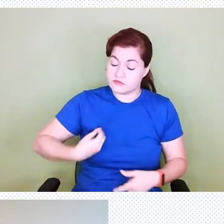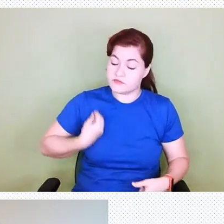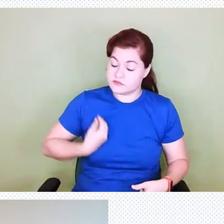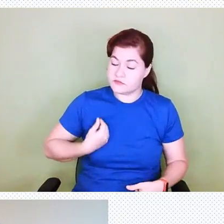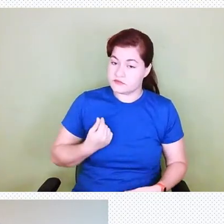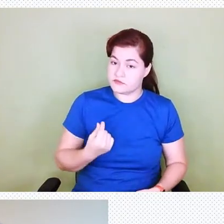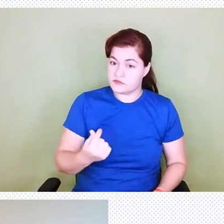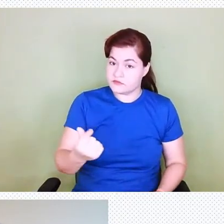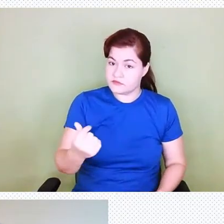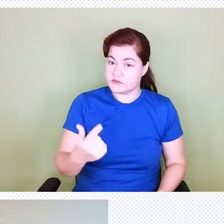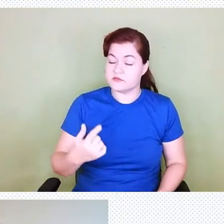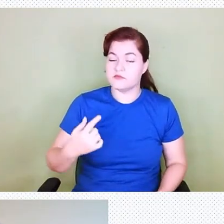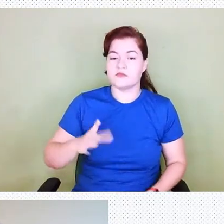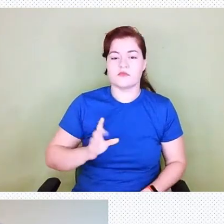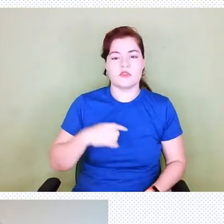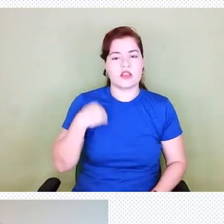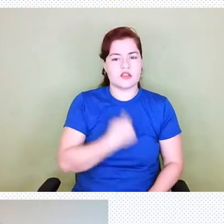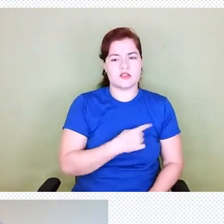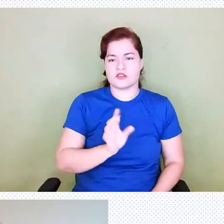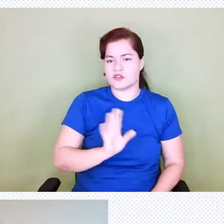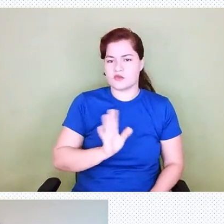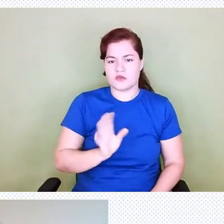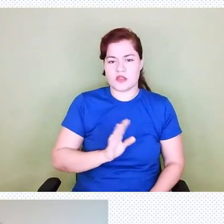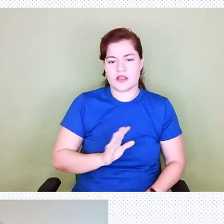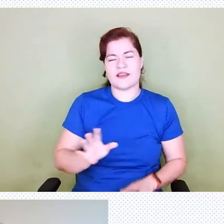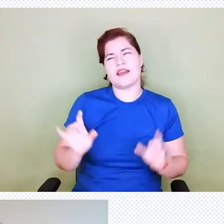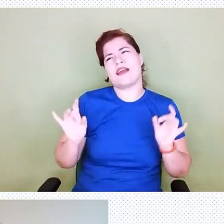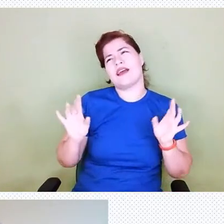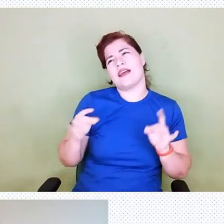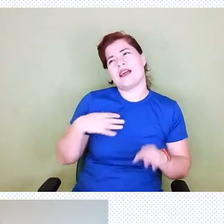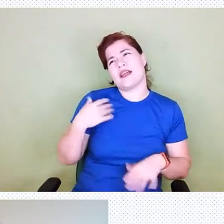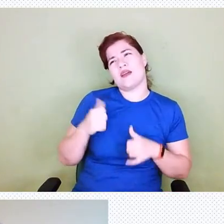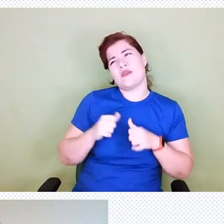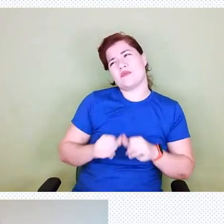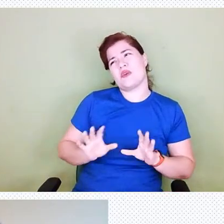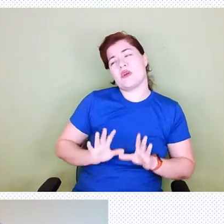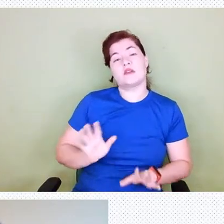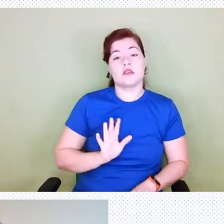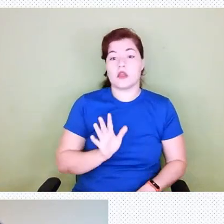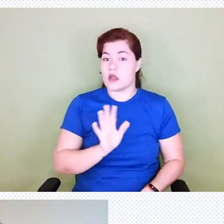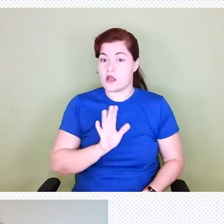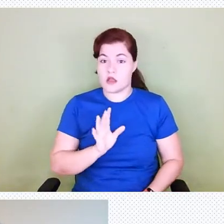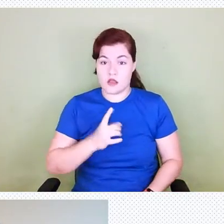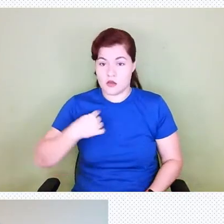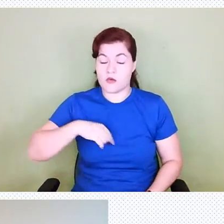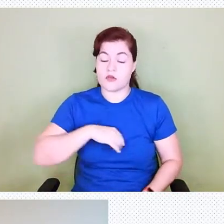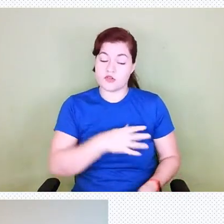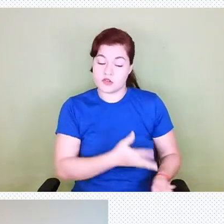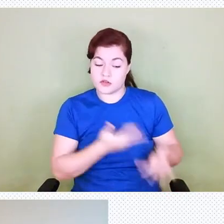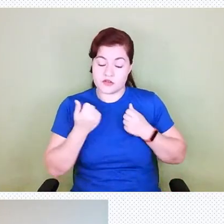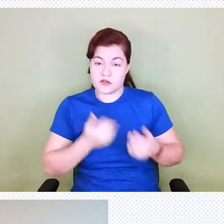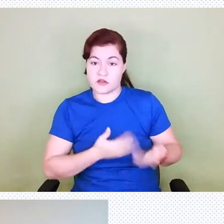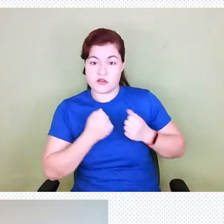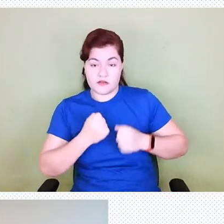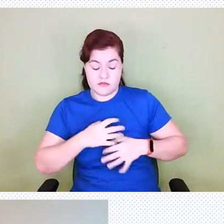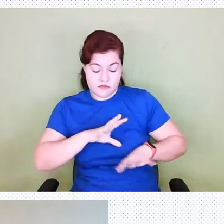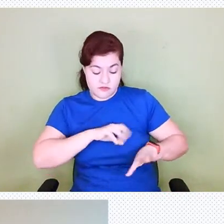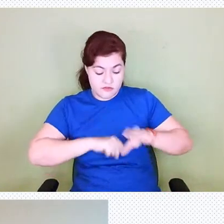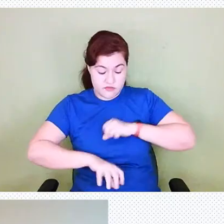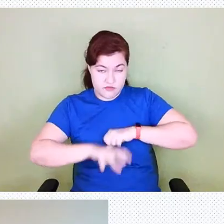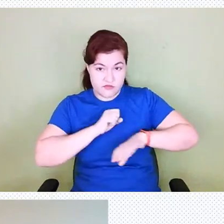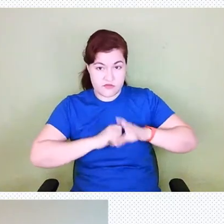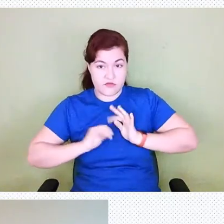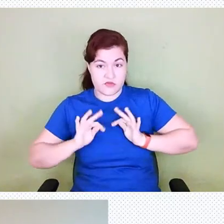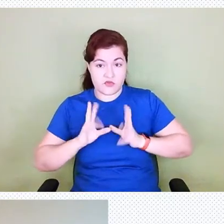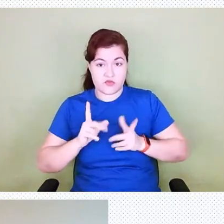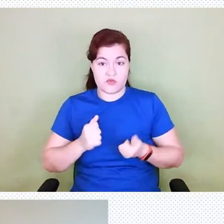imortais. Nós não estamos aqui, mas aqui mesmo eu vou deixar. Não, não. Nós vamos levando tudo de